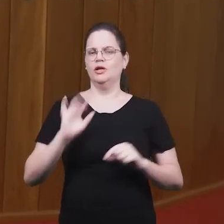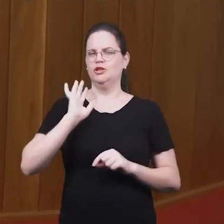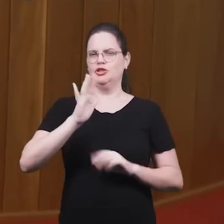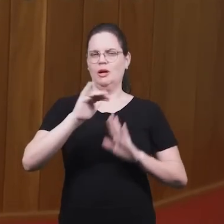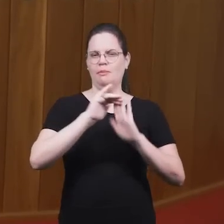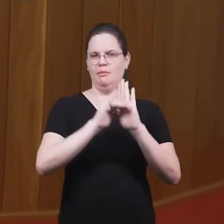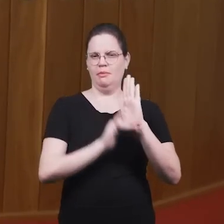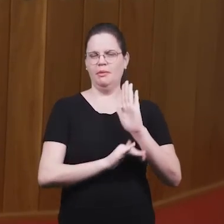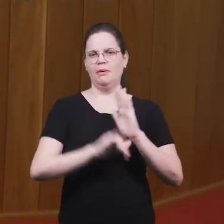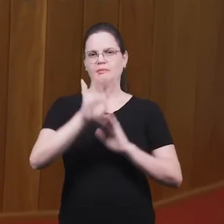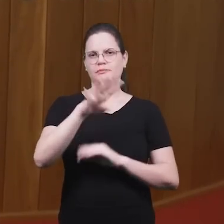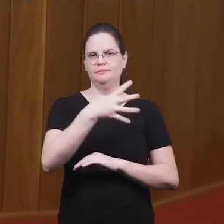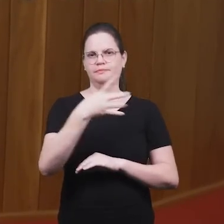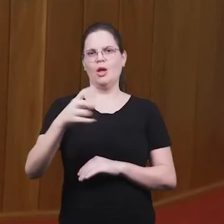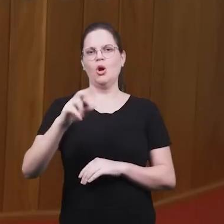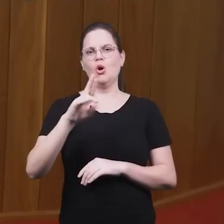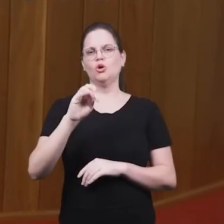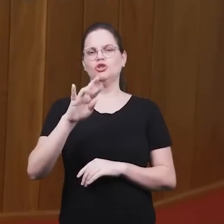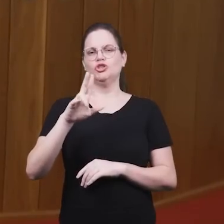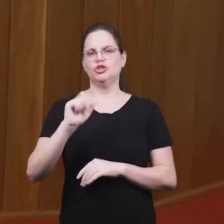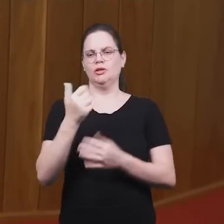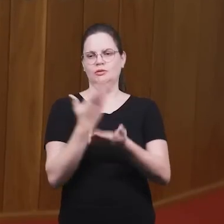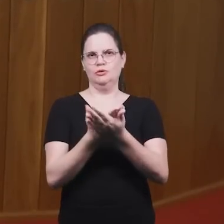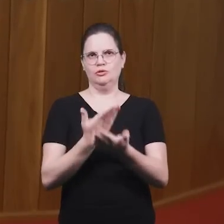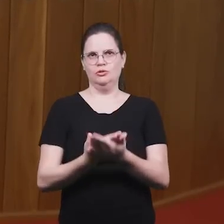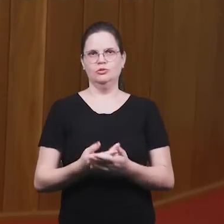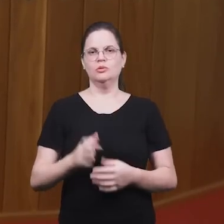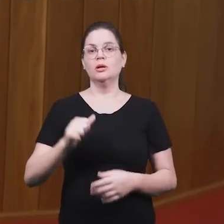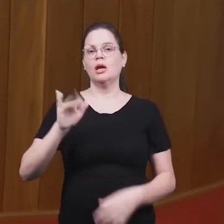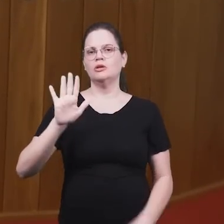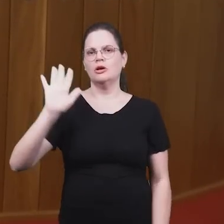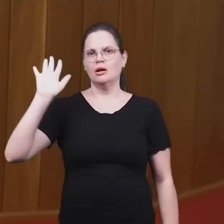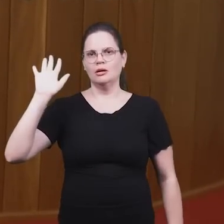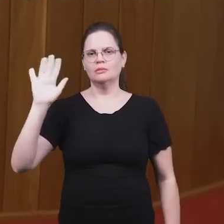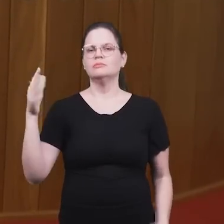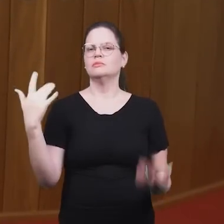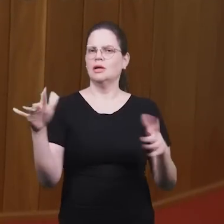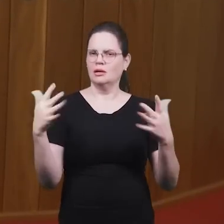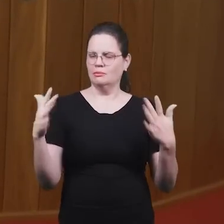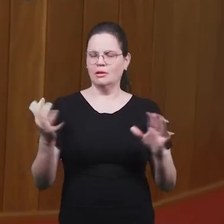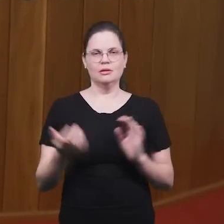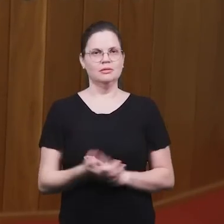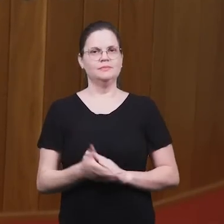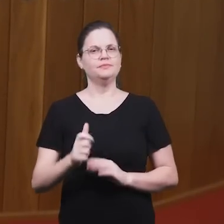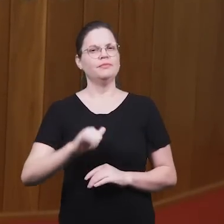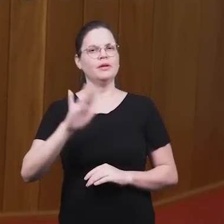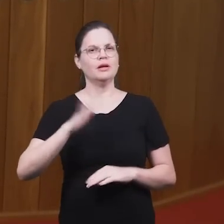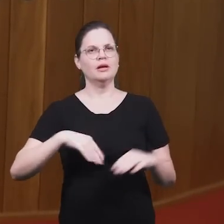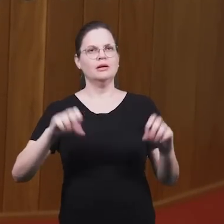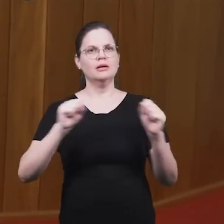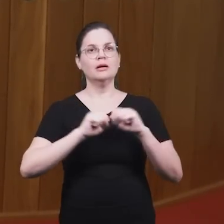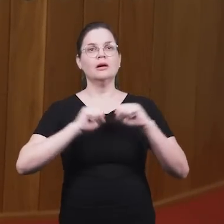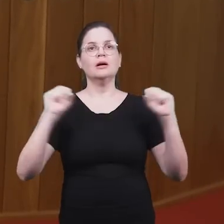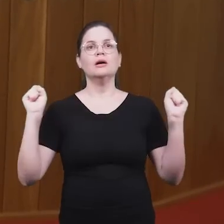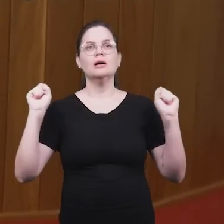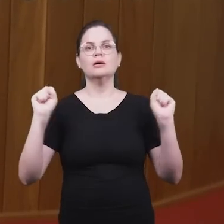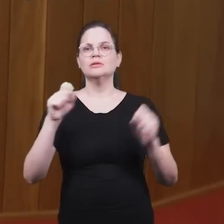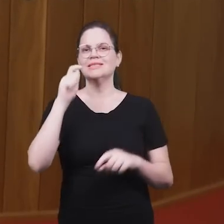fez uma rotina de estudos esse ano? Parabéns. Quem